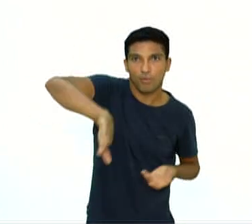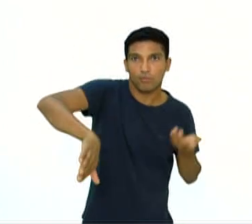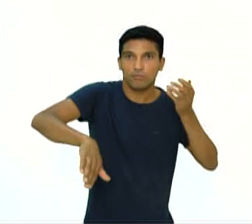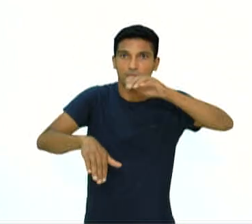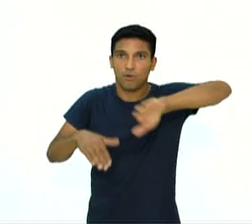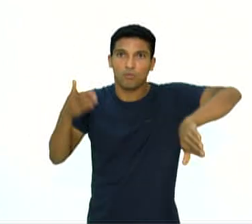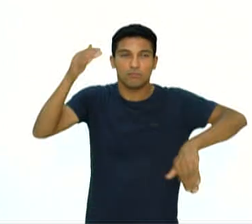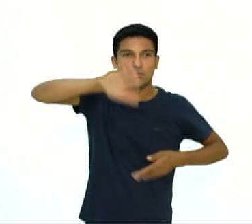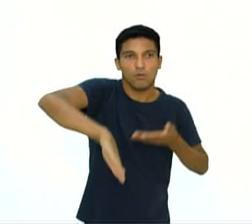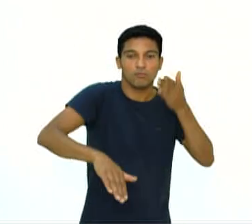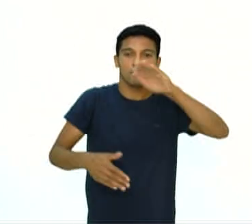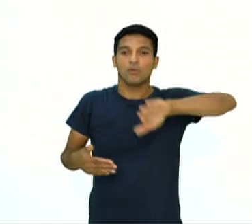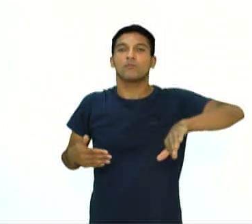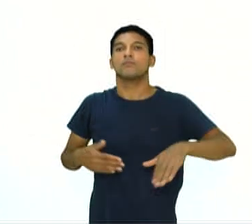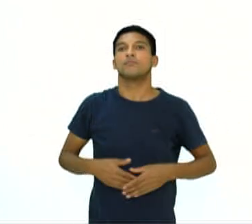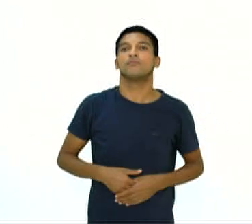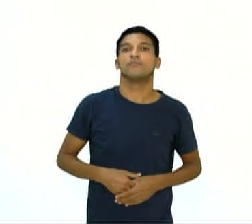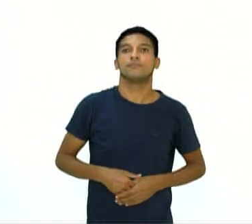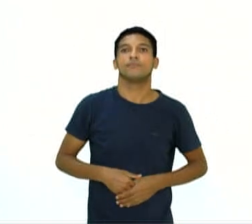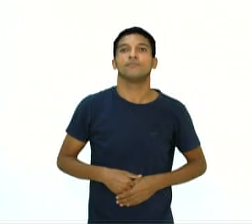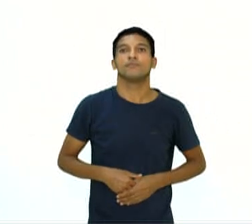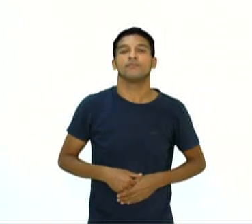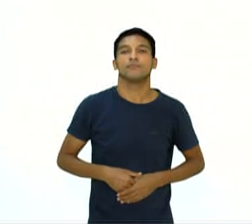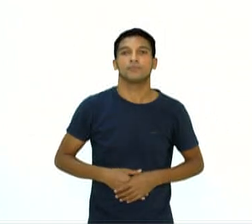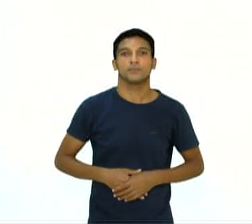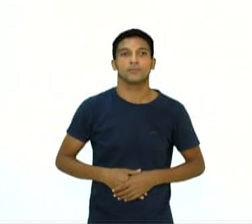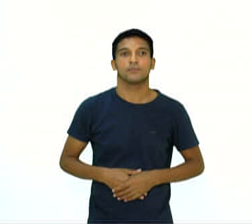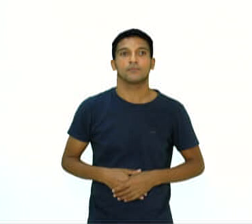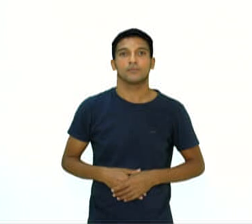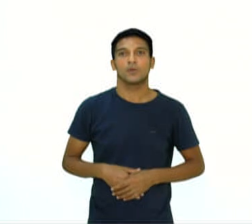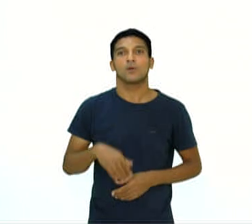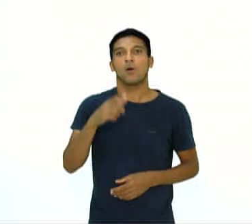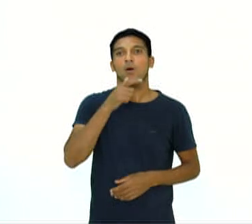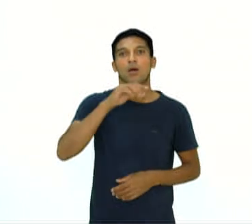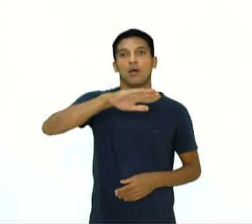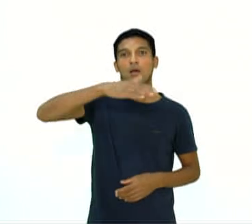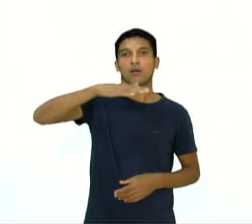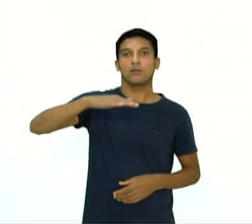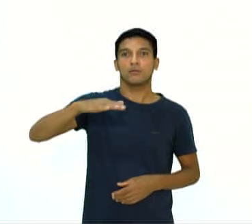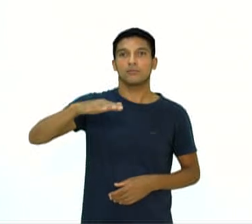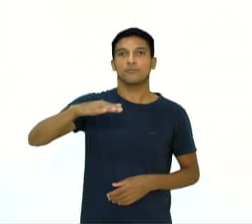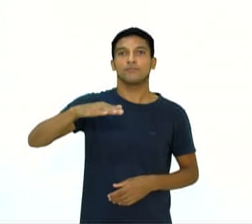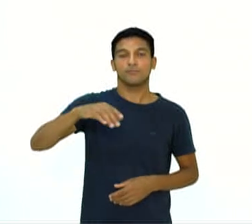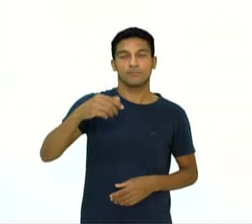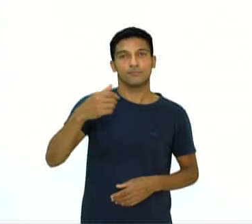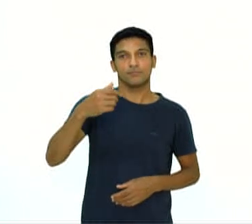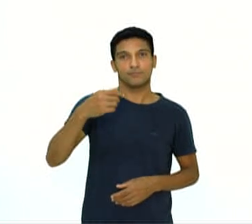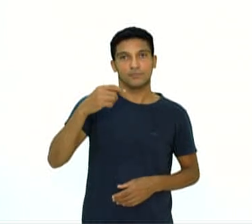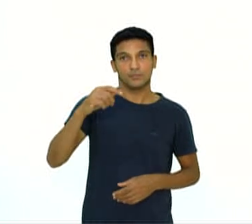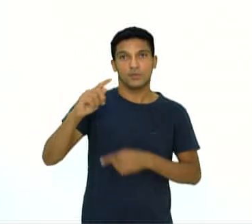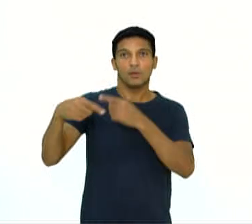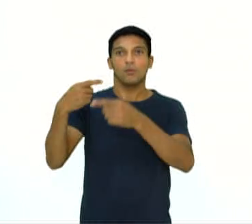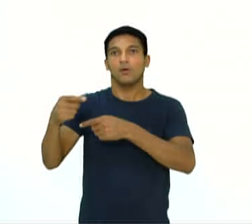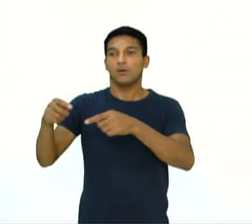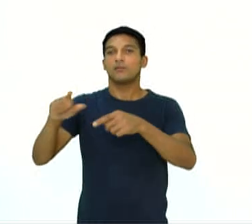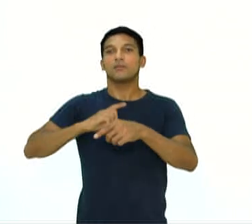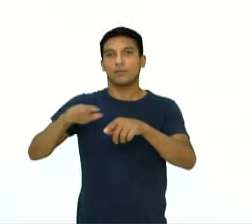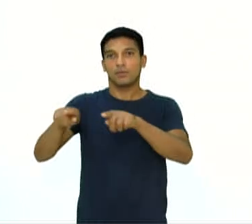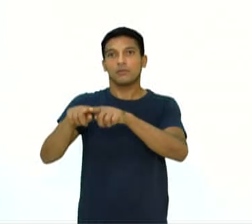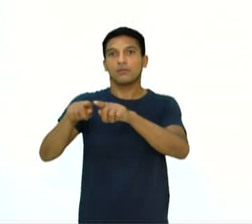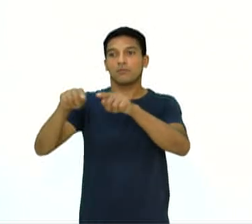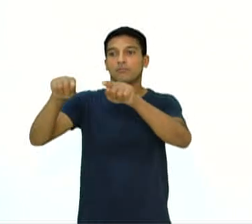homem nadou no mar, nos rios e nos lagos, e depois foram construídas as piscinas. Então, a natação de